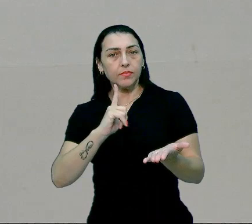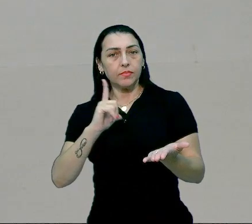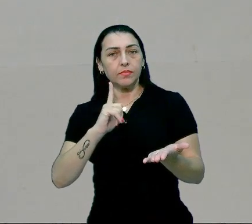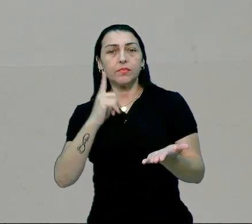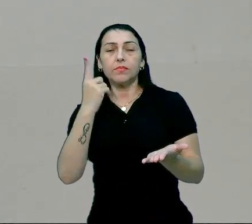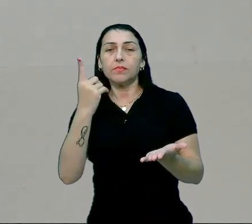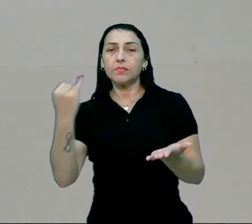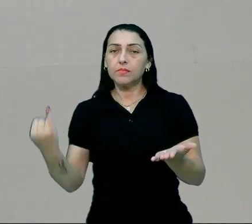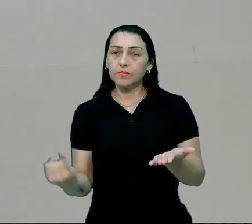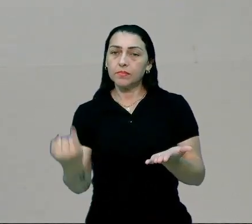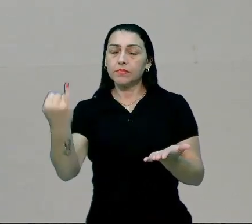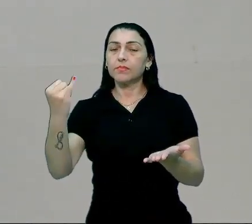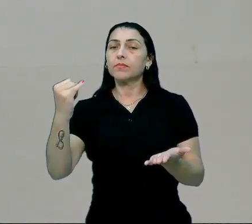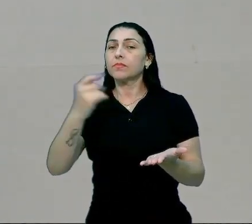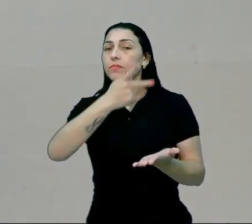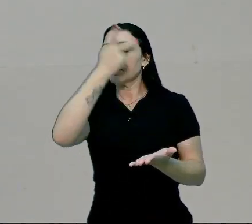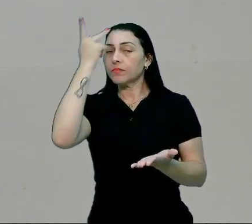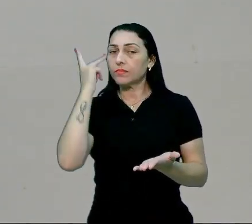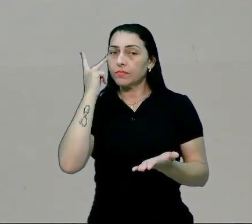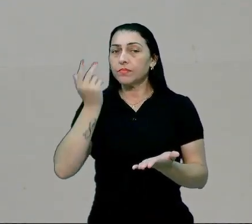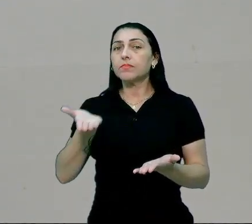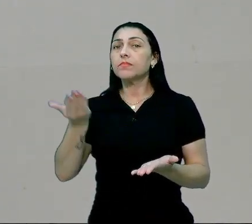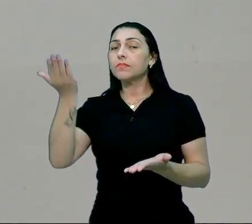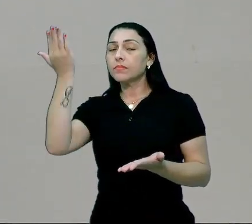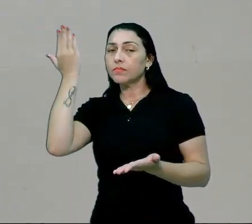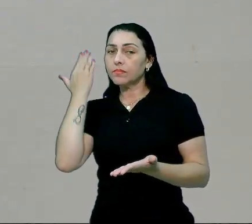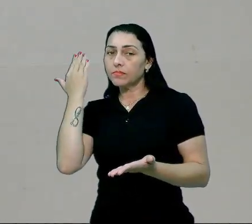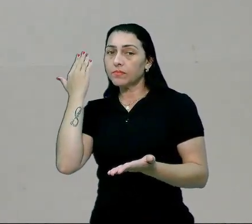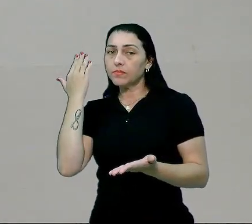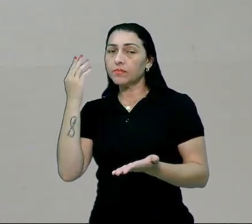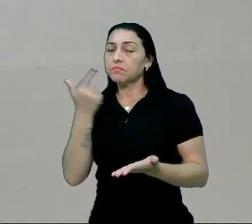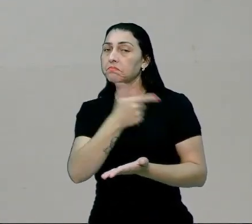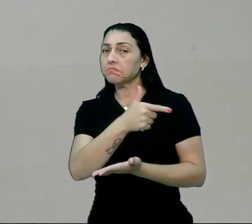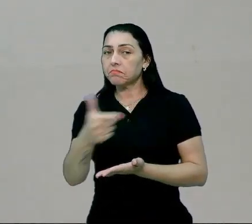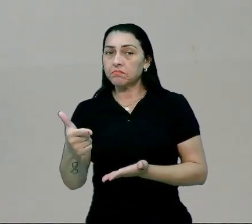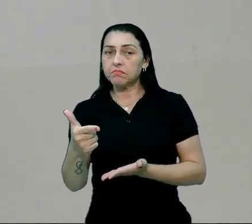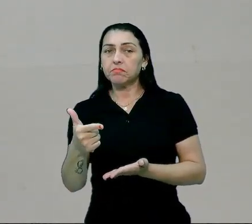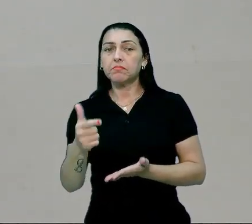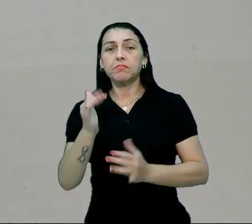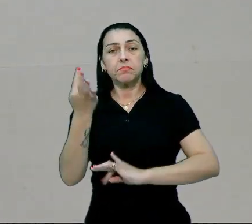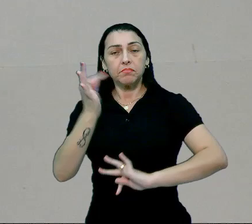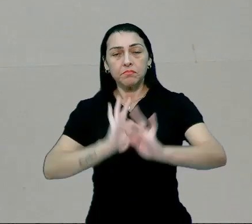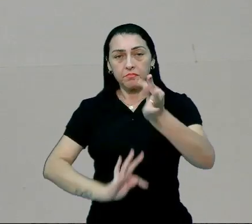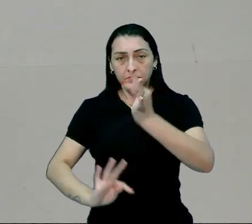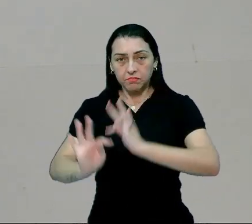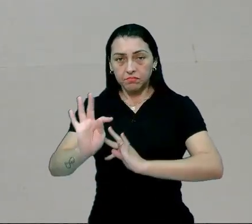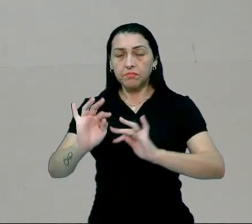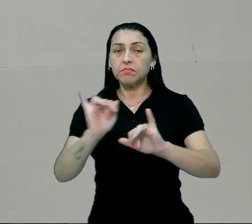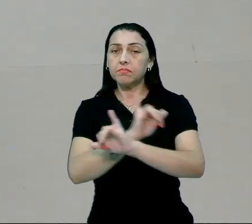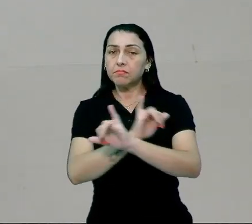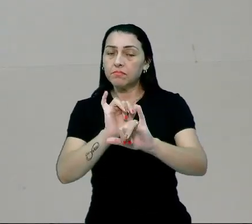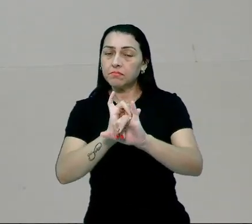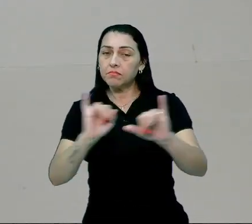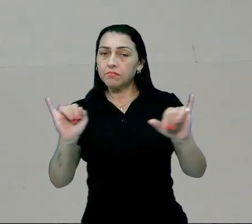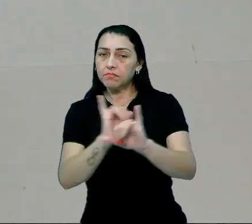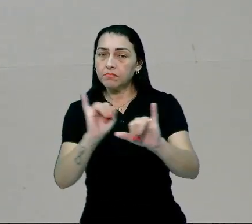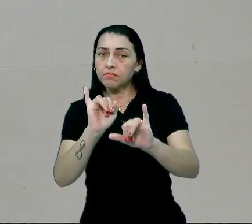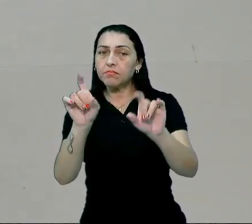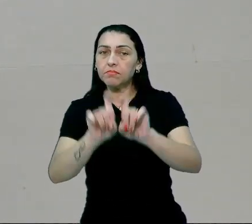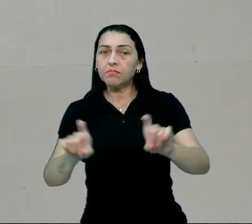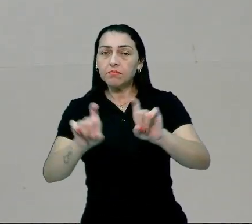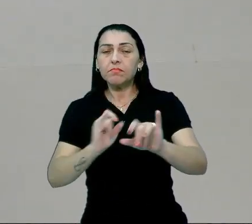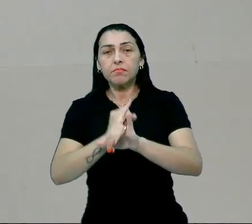uma importância pessoal. Geralmente, antigamente, quando não existia a era da tecnologia, da informática,